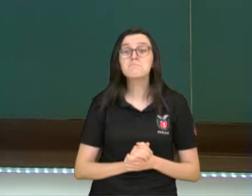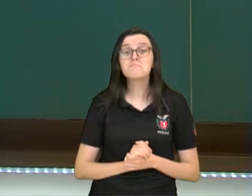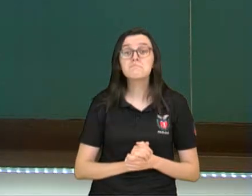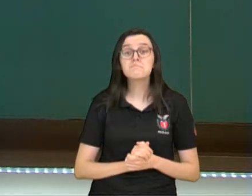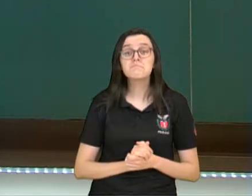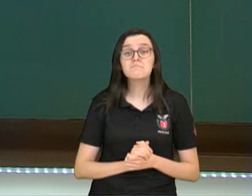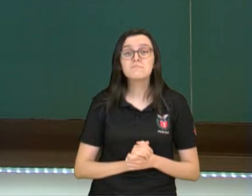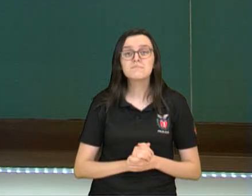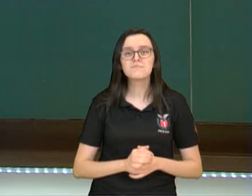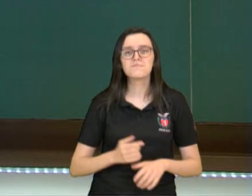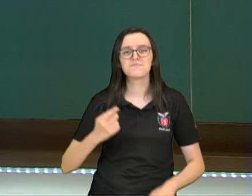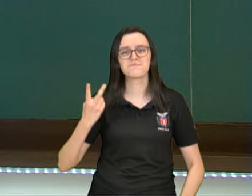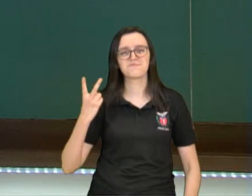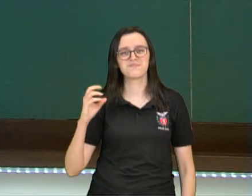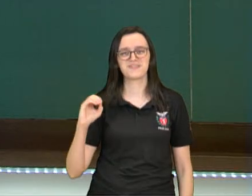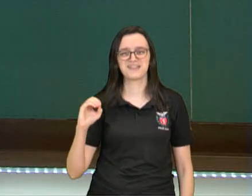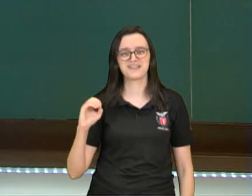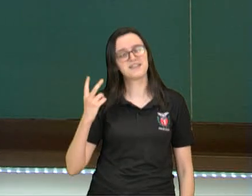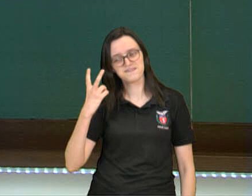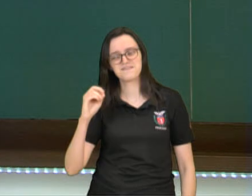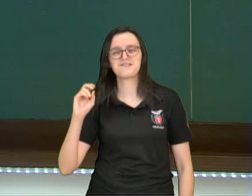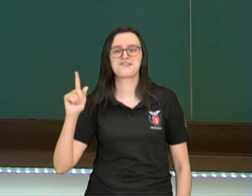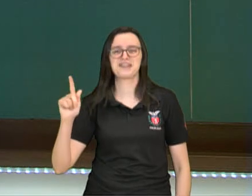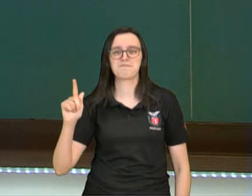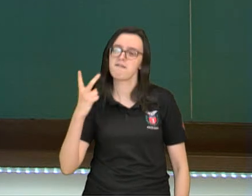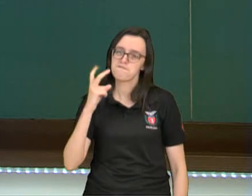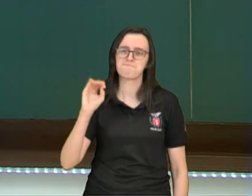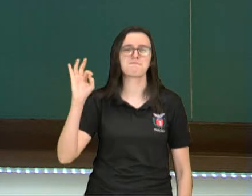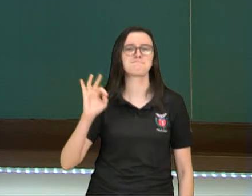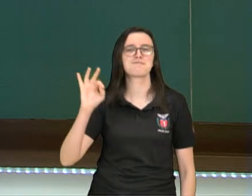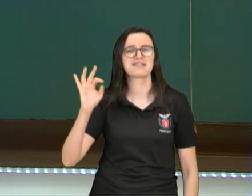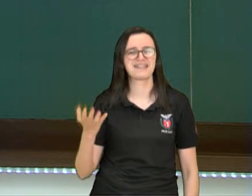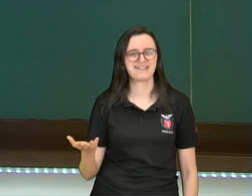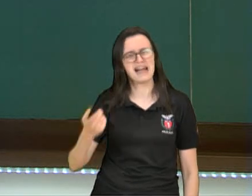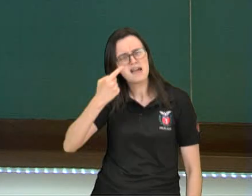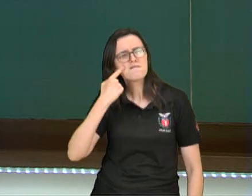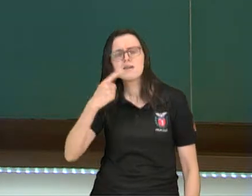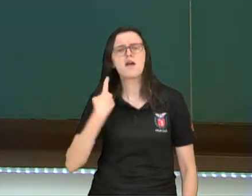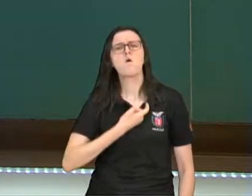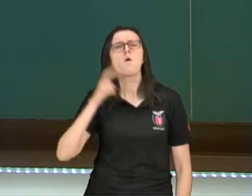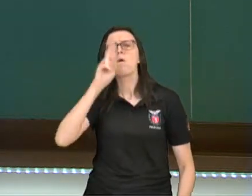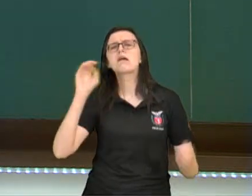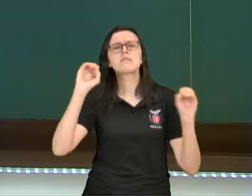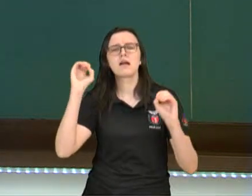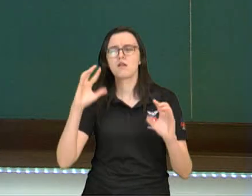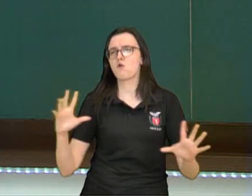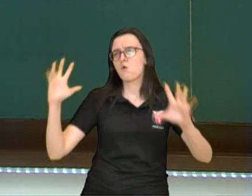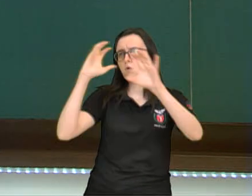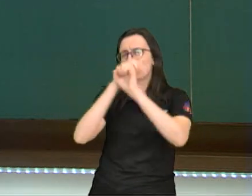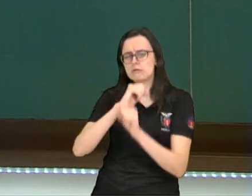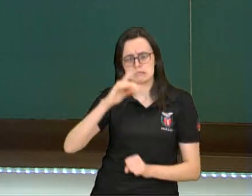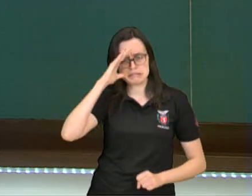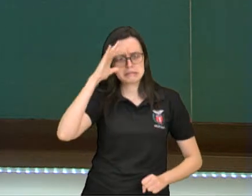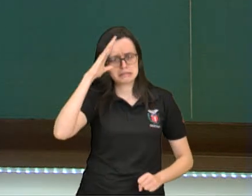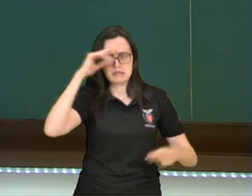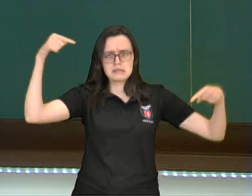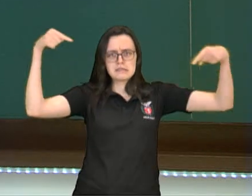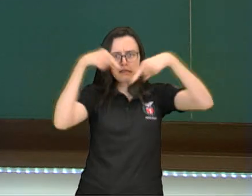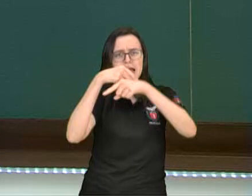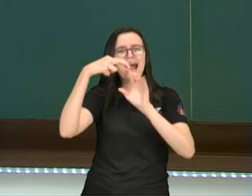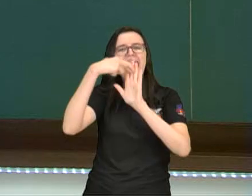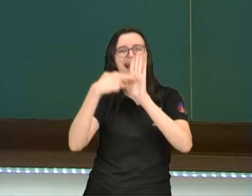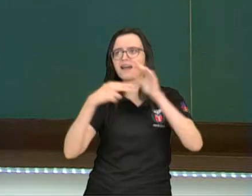quantidade será 20 gramas, ok? Então, veja que a gente não usou nenhuma conta, nenhuma regra de 3, nem